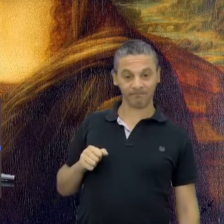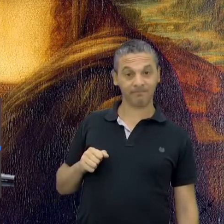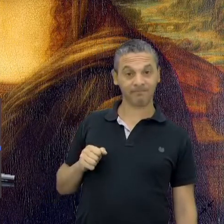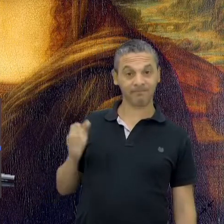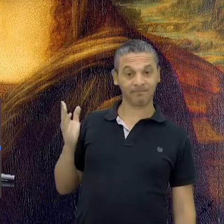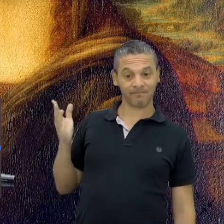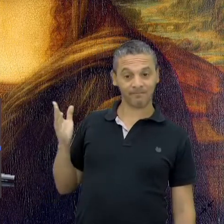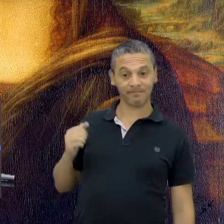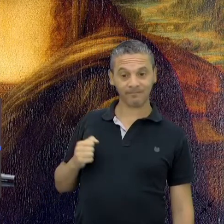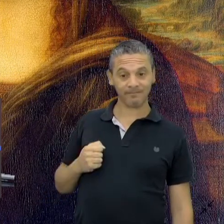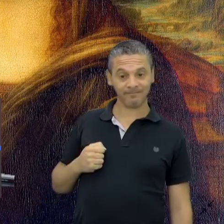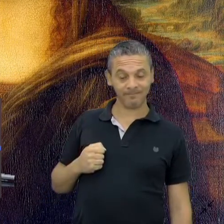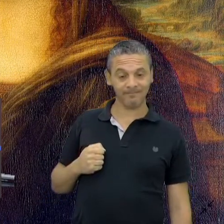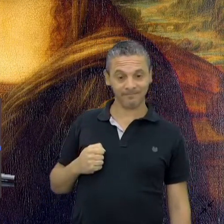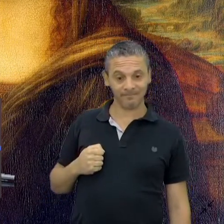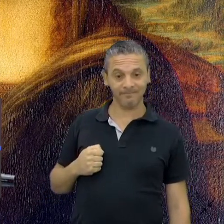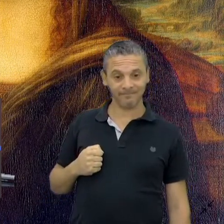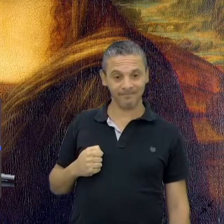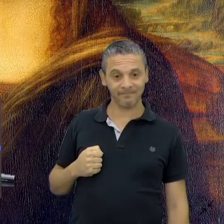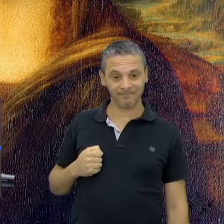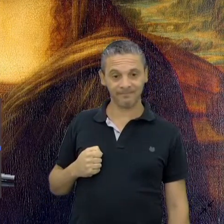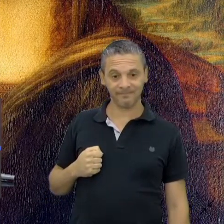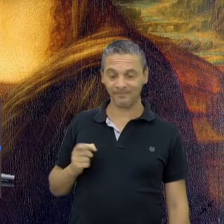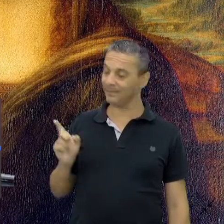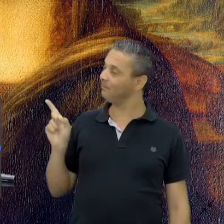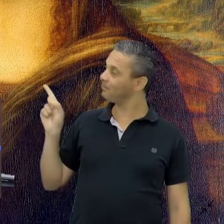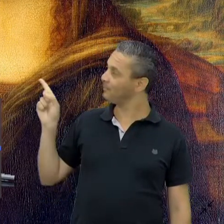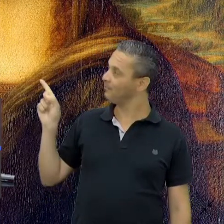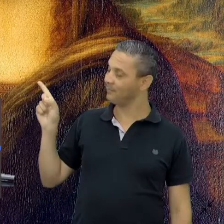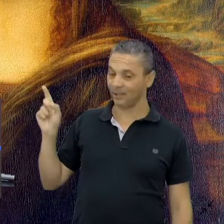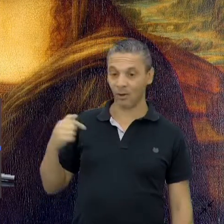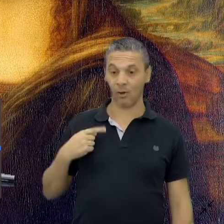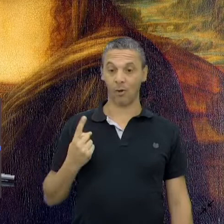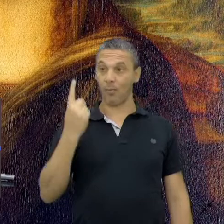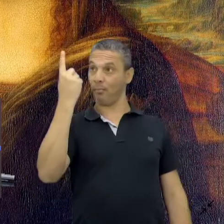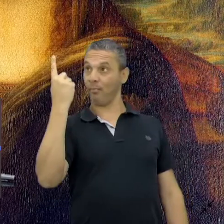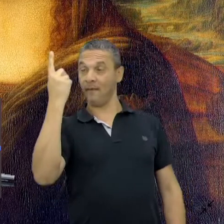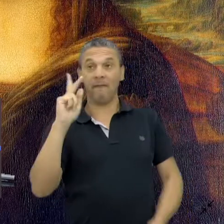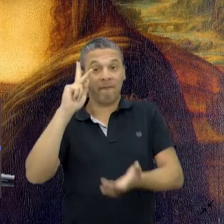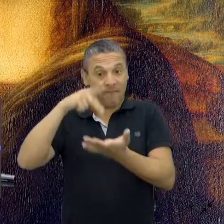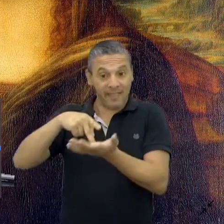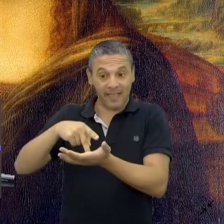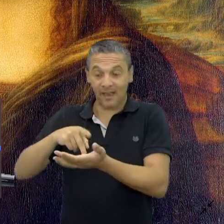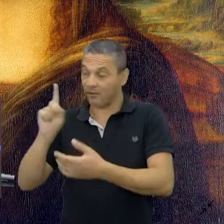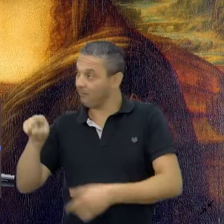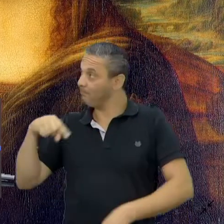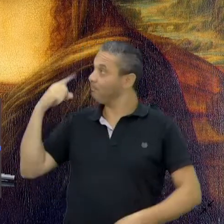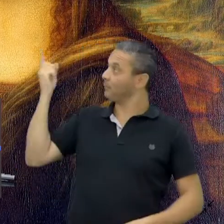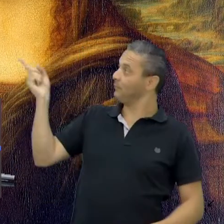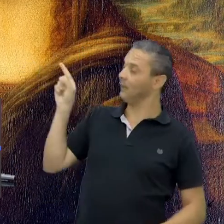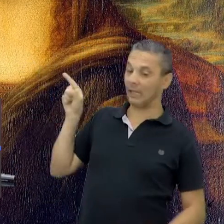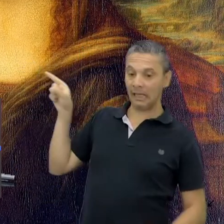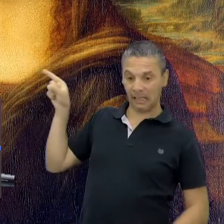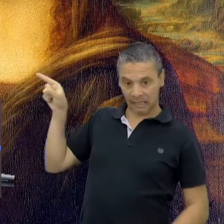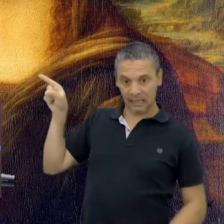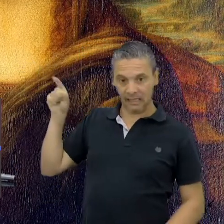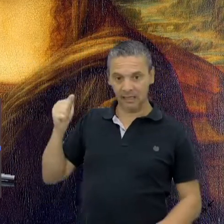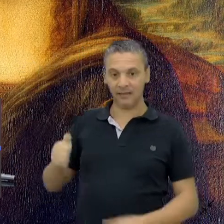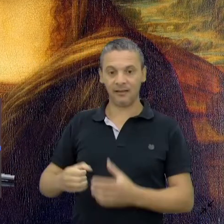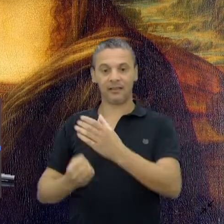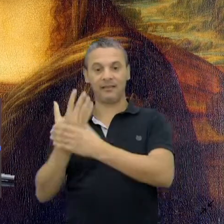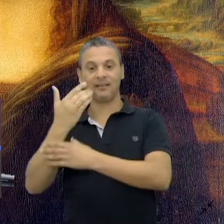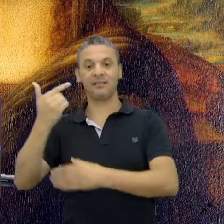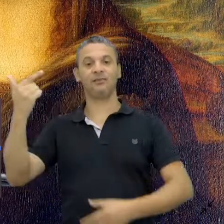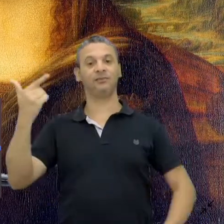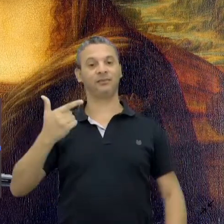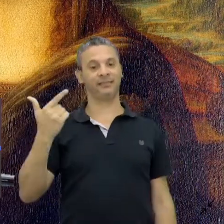certinho, né? Olha só, temos lá a obra original, que é a Mona Lisa, e temos uma outra releitura, que um outro artista aí que sabe que o domínio